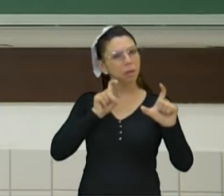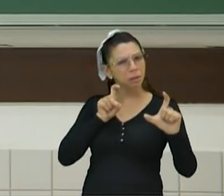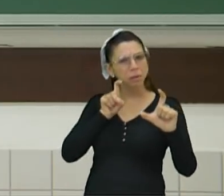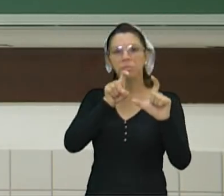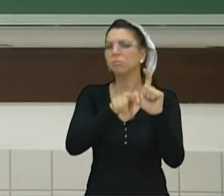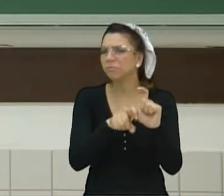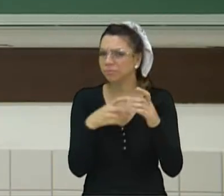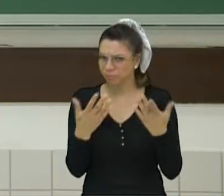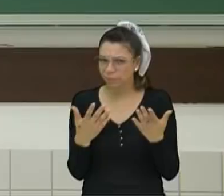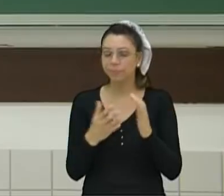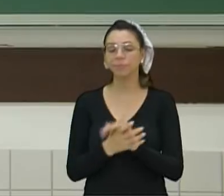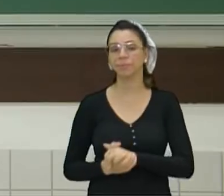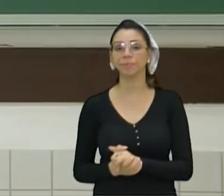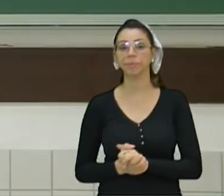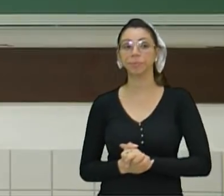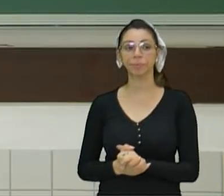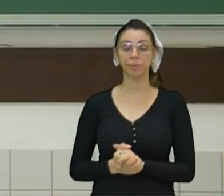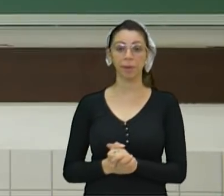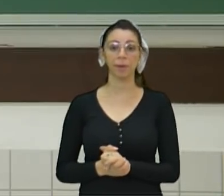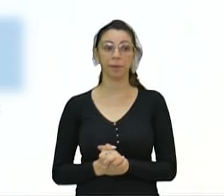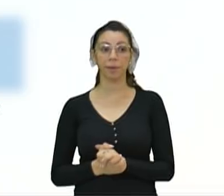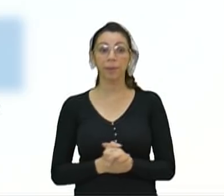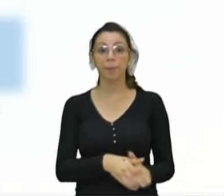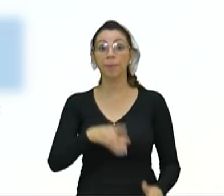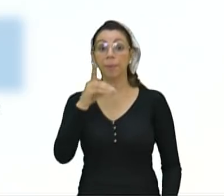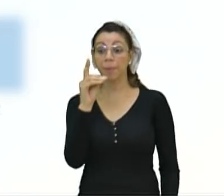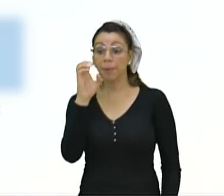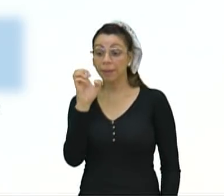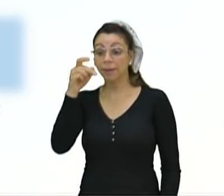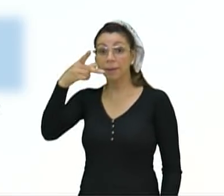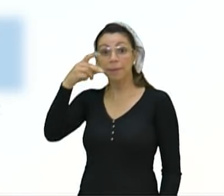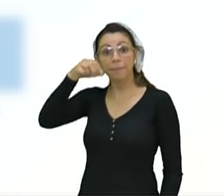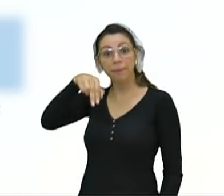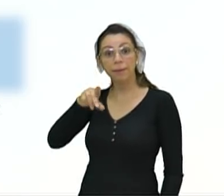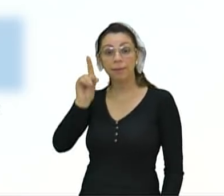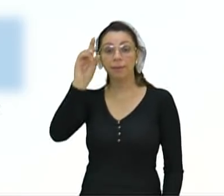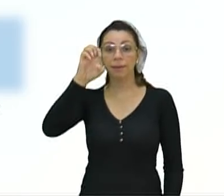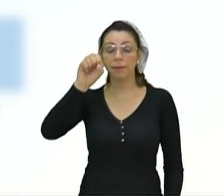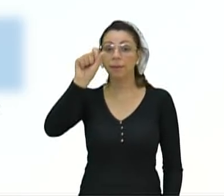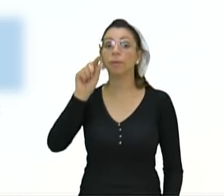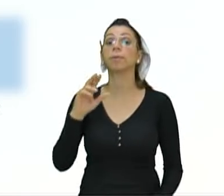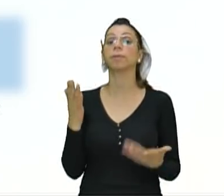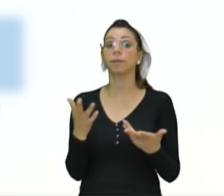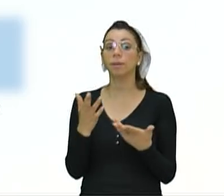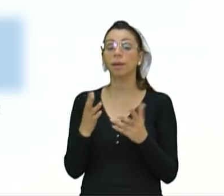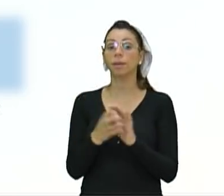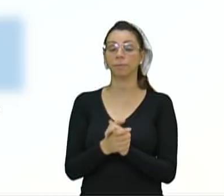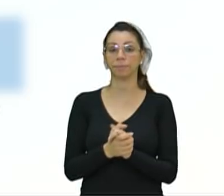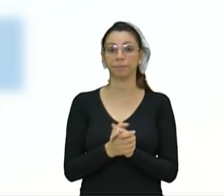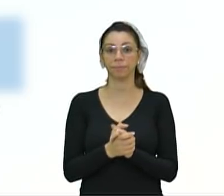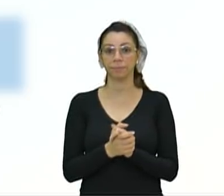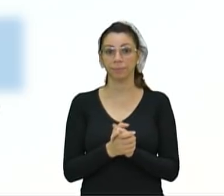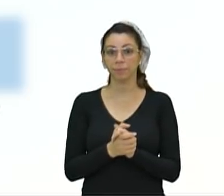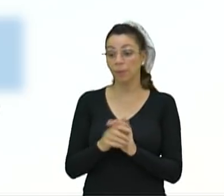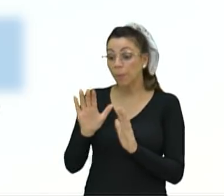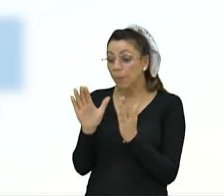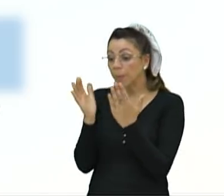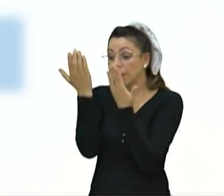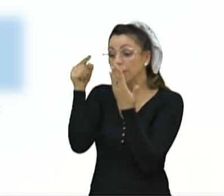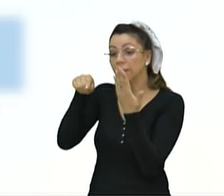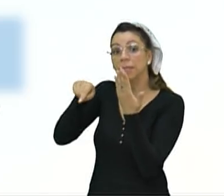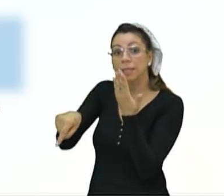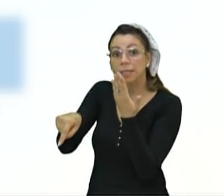tá? Então, os eventos dependentes, eles são chamados aqueles lá que o resultado de um evento é afetado pelo outro, ó,